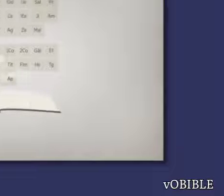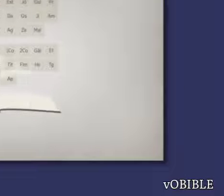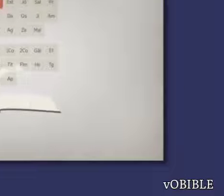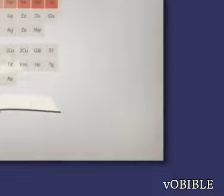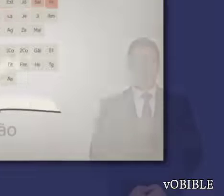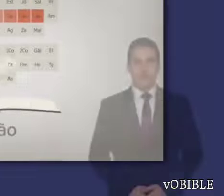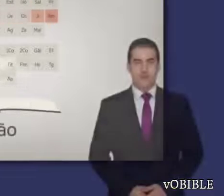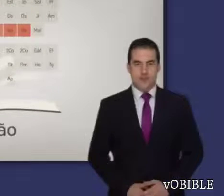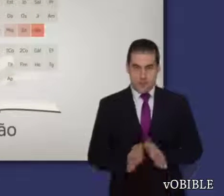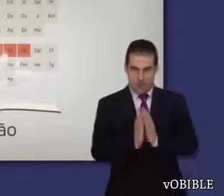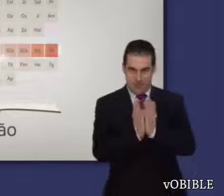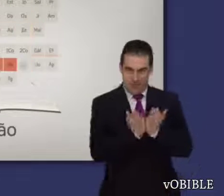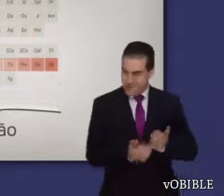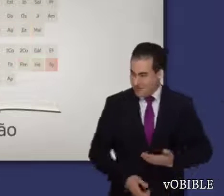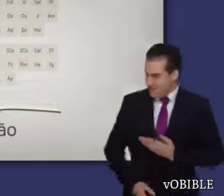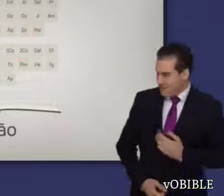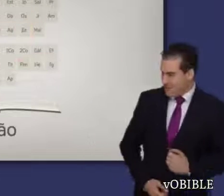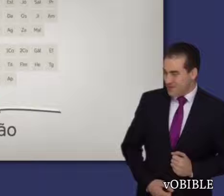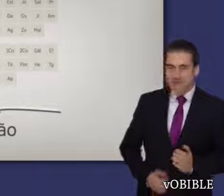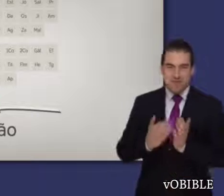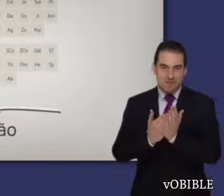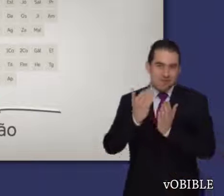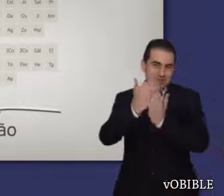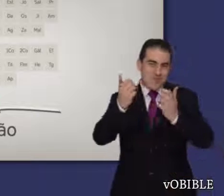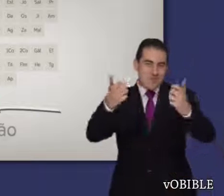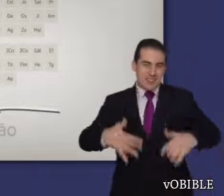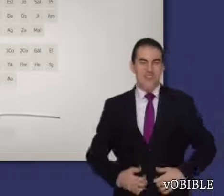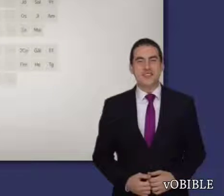Uma introdução a 3 João.